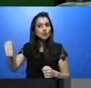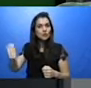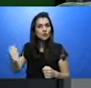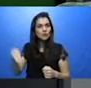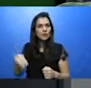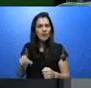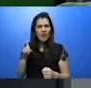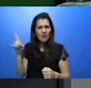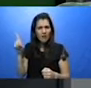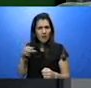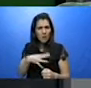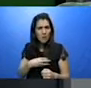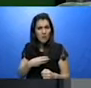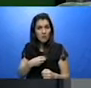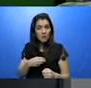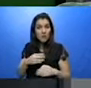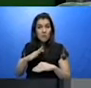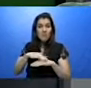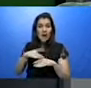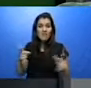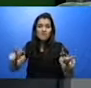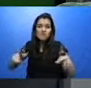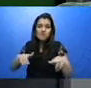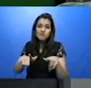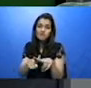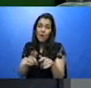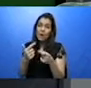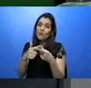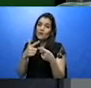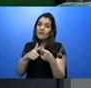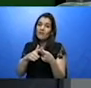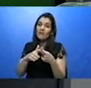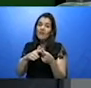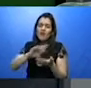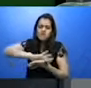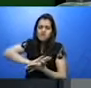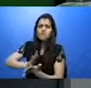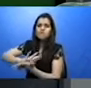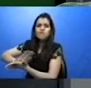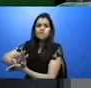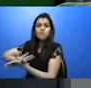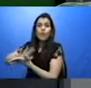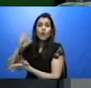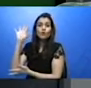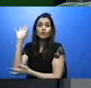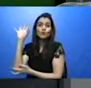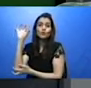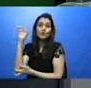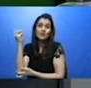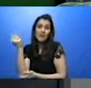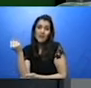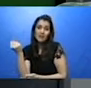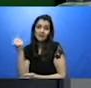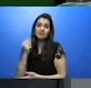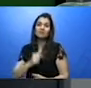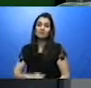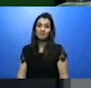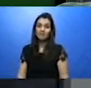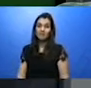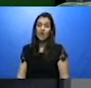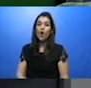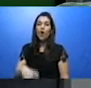ameaçados de extinção, devido à destruição dos cerrados que habita. Então, o tipo de vegetação que ele gosta de